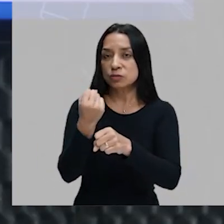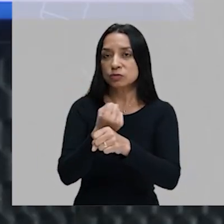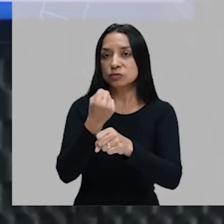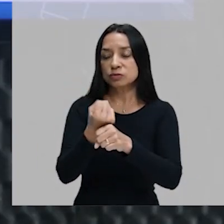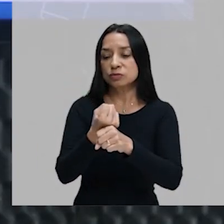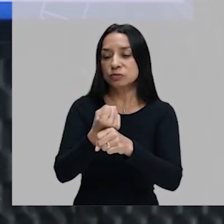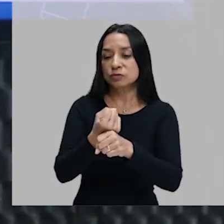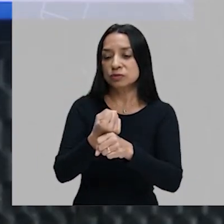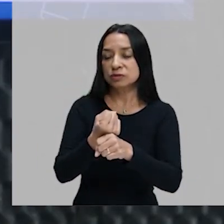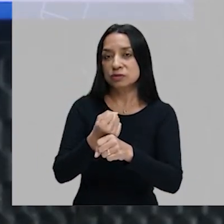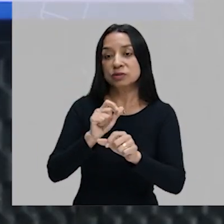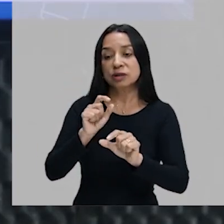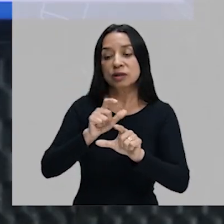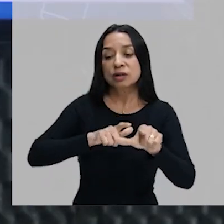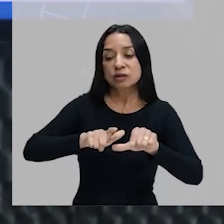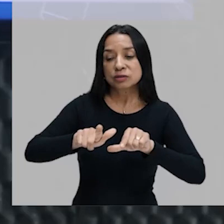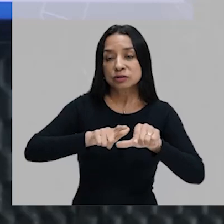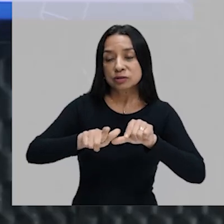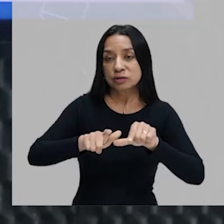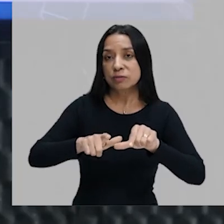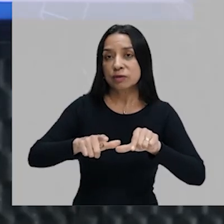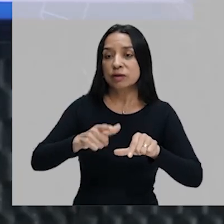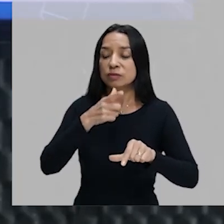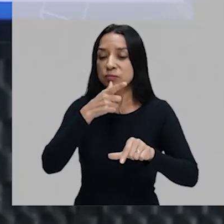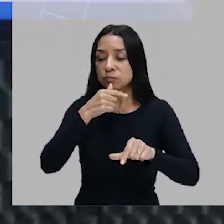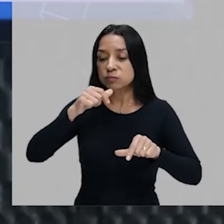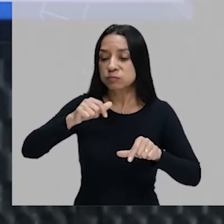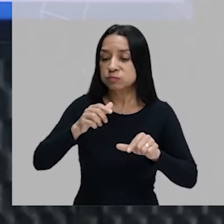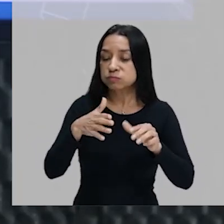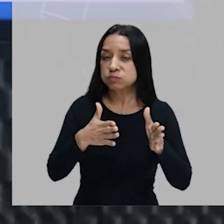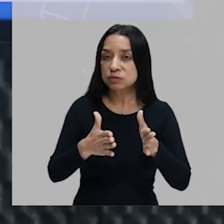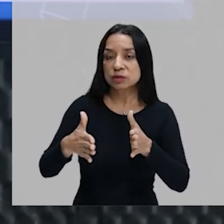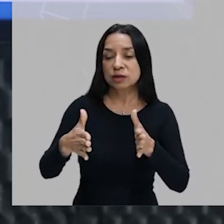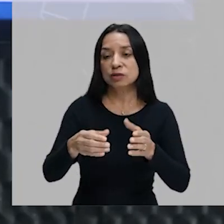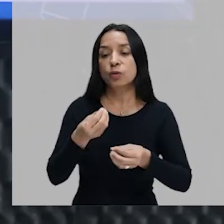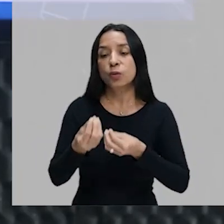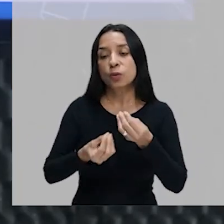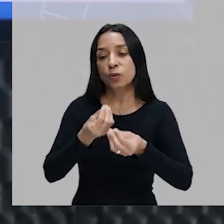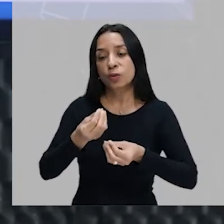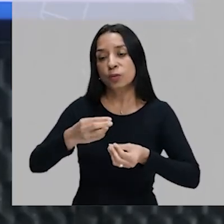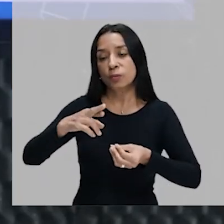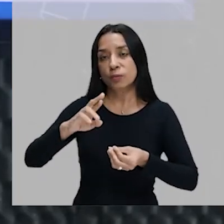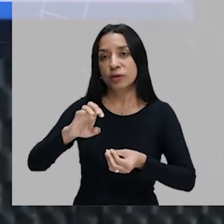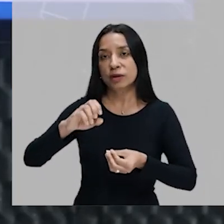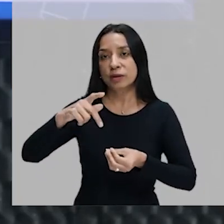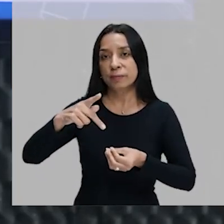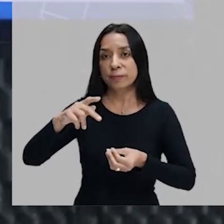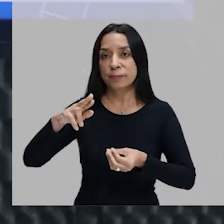obras hidráulicas, a construção de obras públicas, como represas, canais